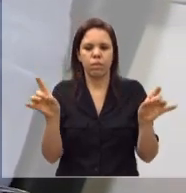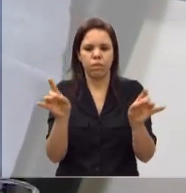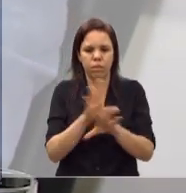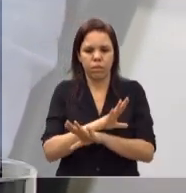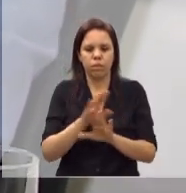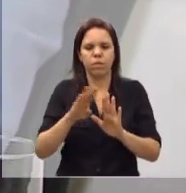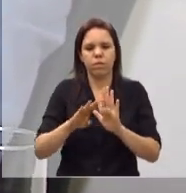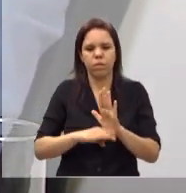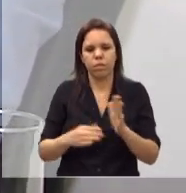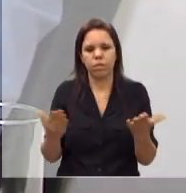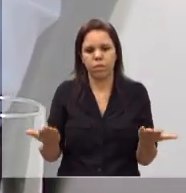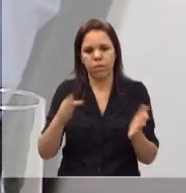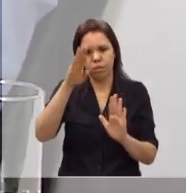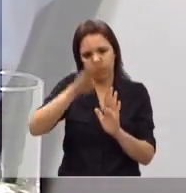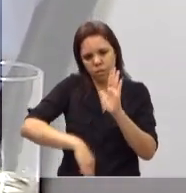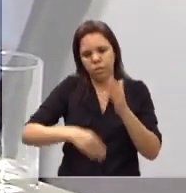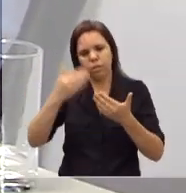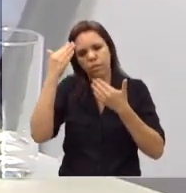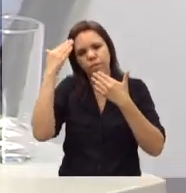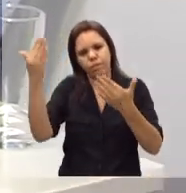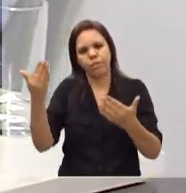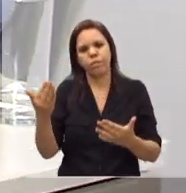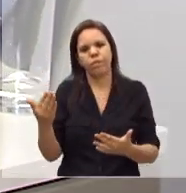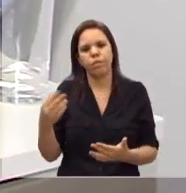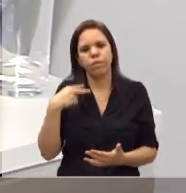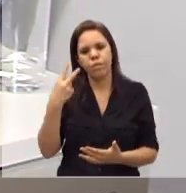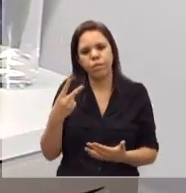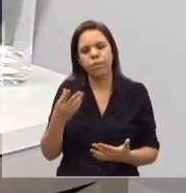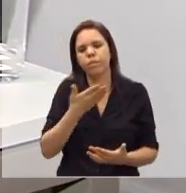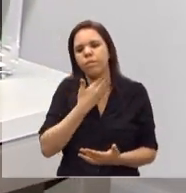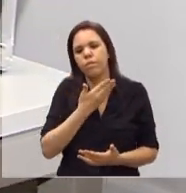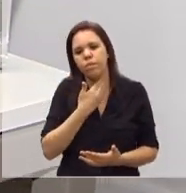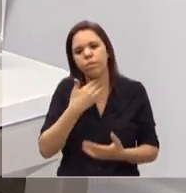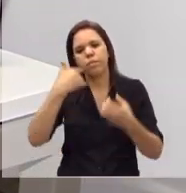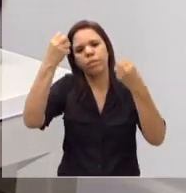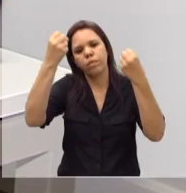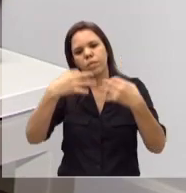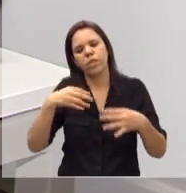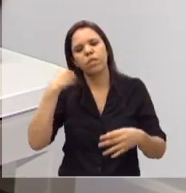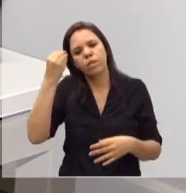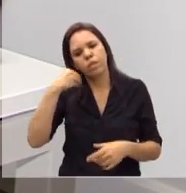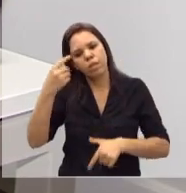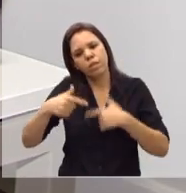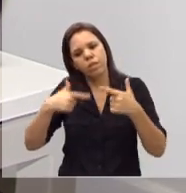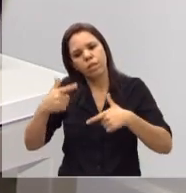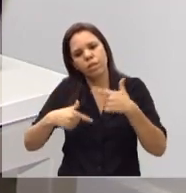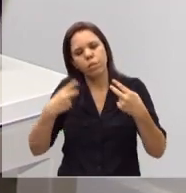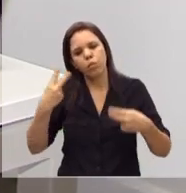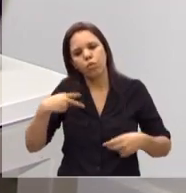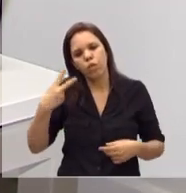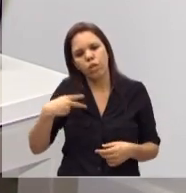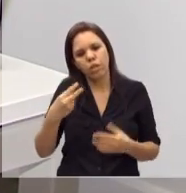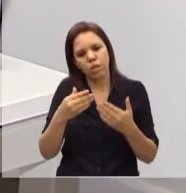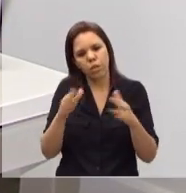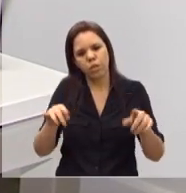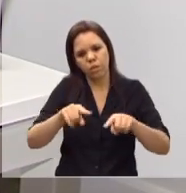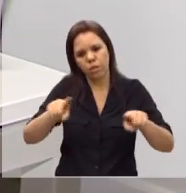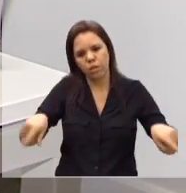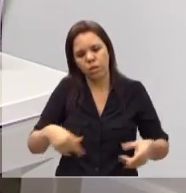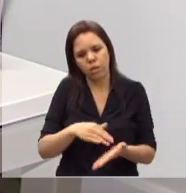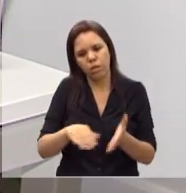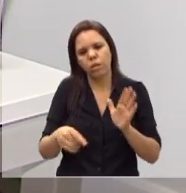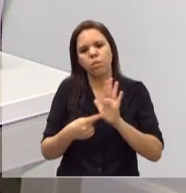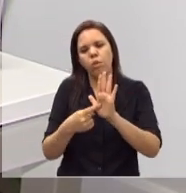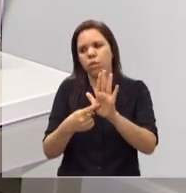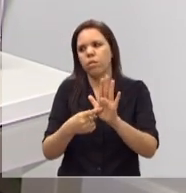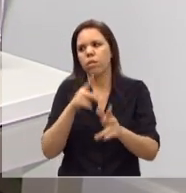programa Em Pauta de hoje, agradecendo aí para o senhor bater esse papo, contar um pouquinho da sua vida política aqui pra gente, abrir as portas, mostrar para o